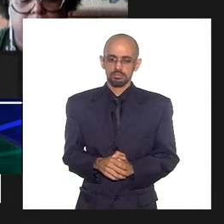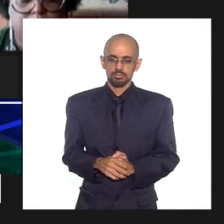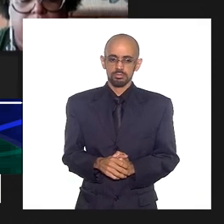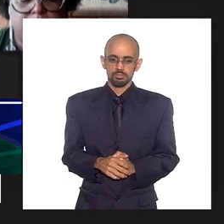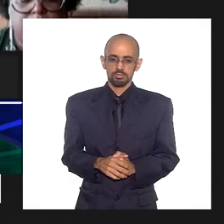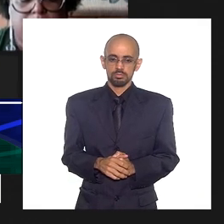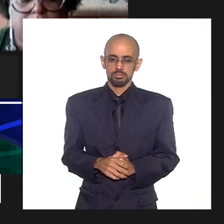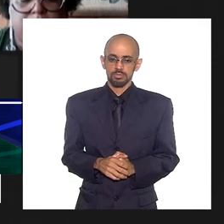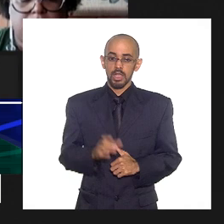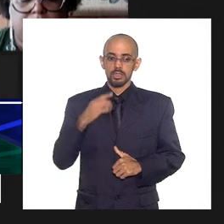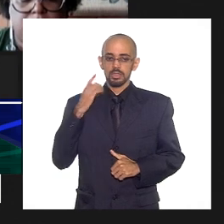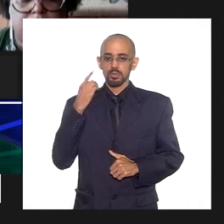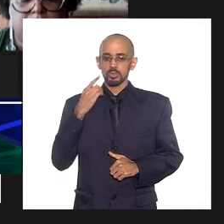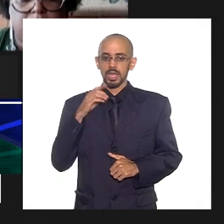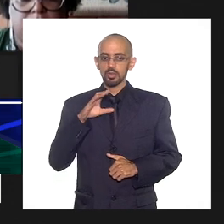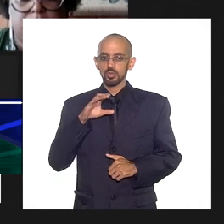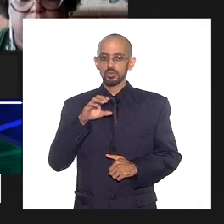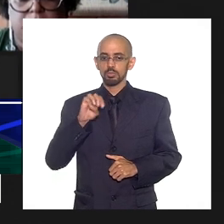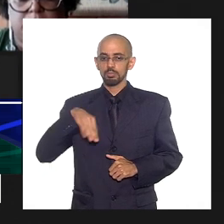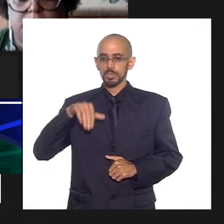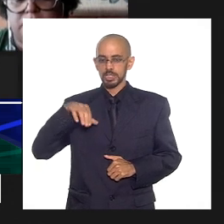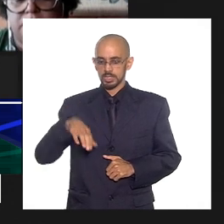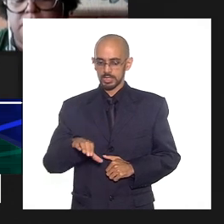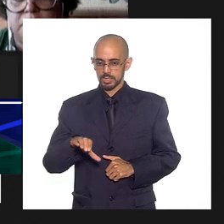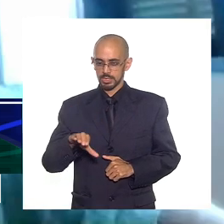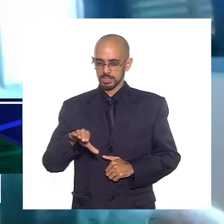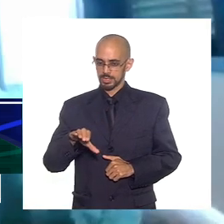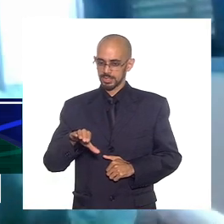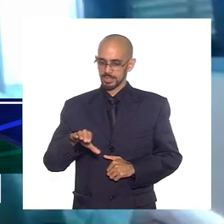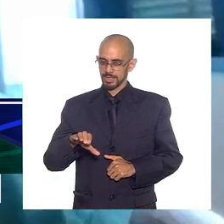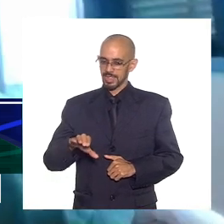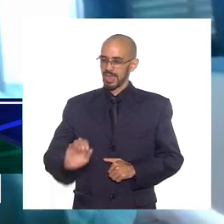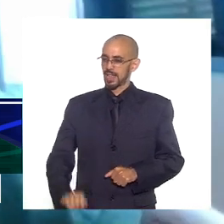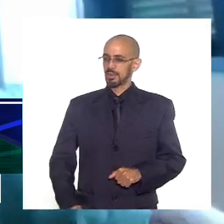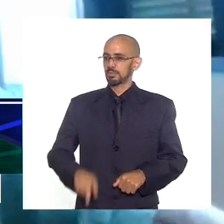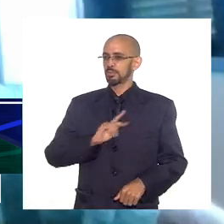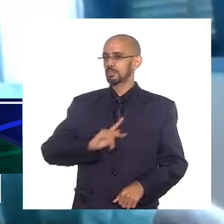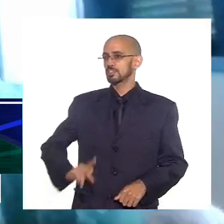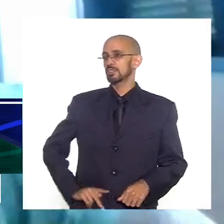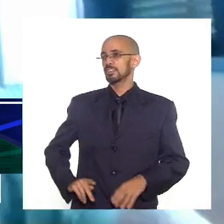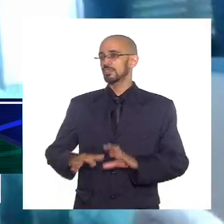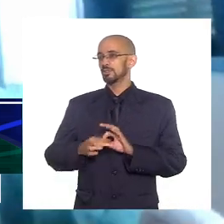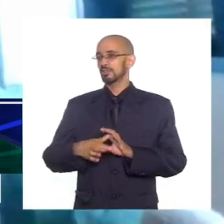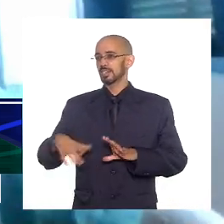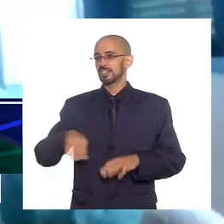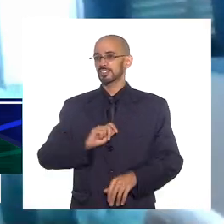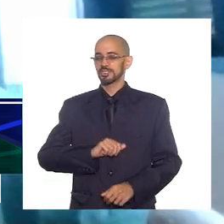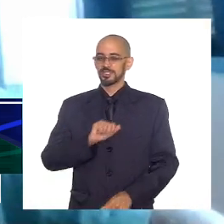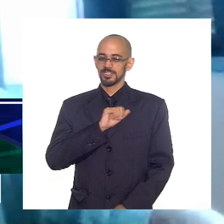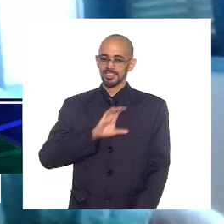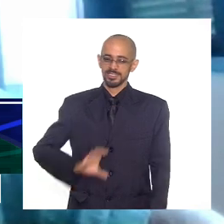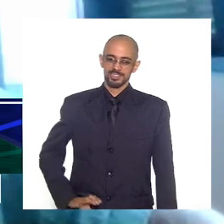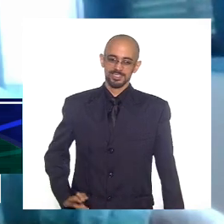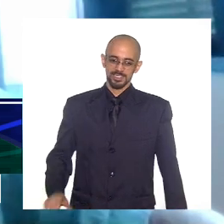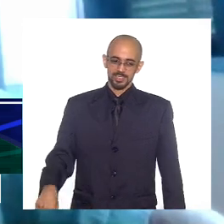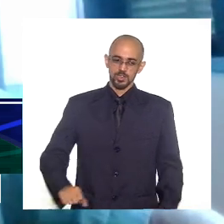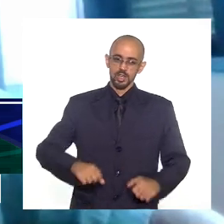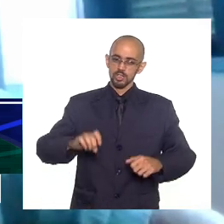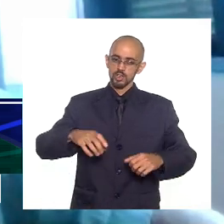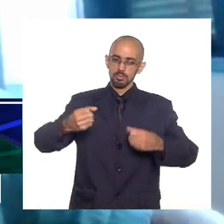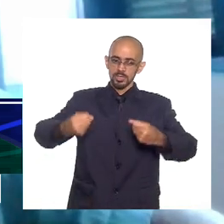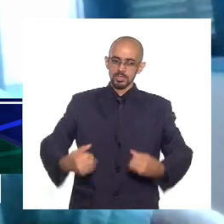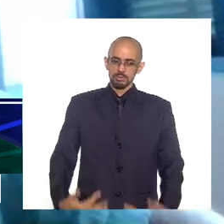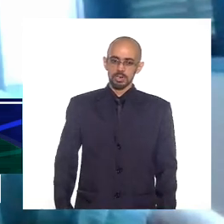Deputado Carlos Mins. Presidente democrático André Siciliano. É para explicar melhor o tema que